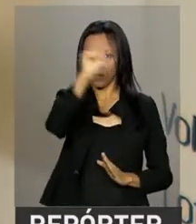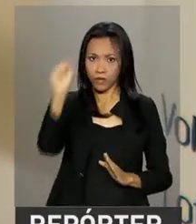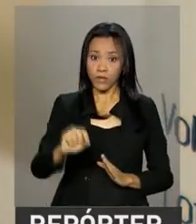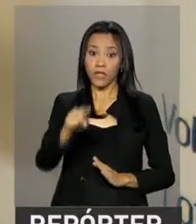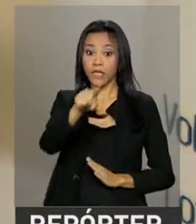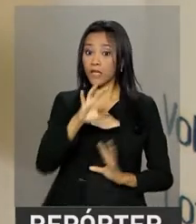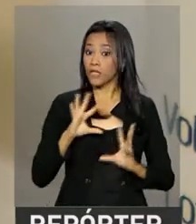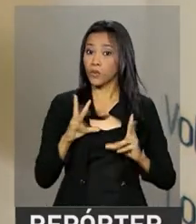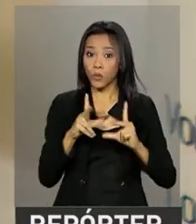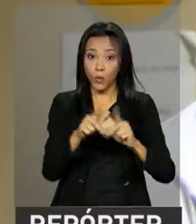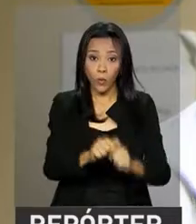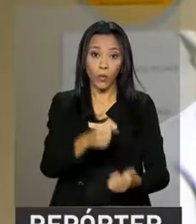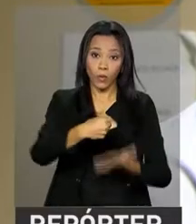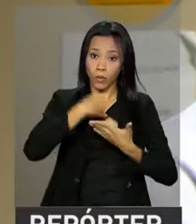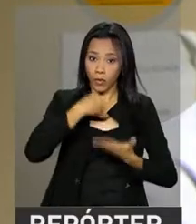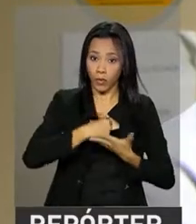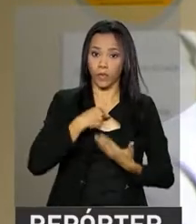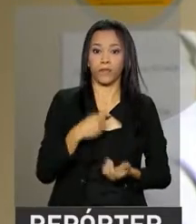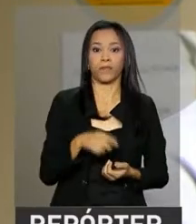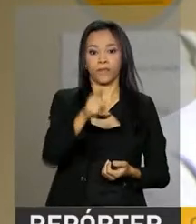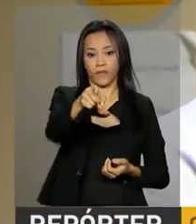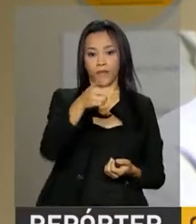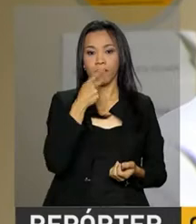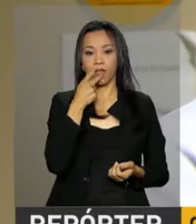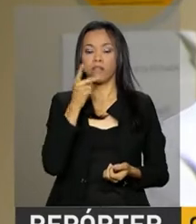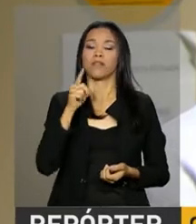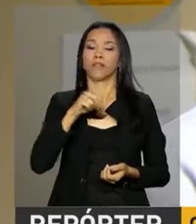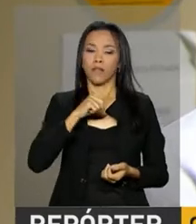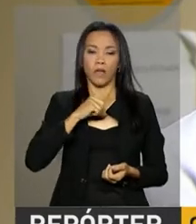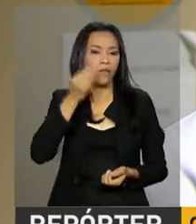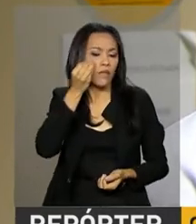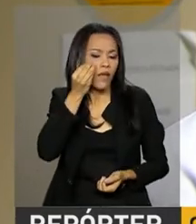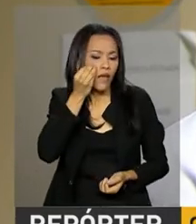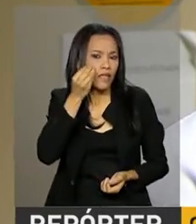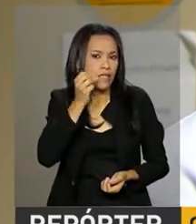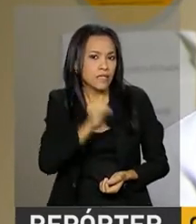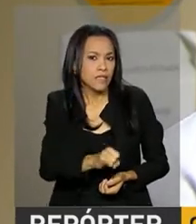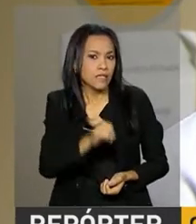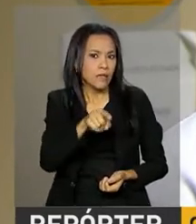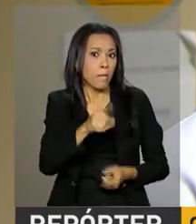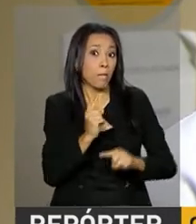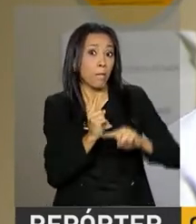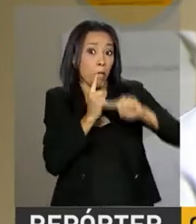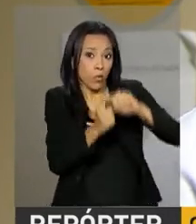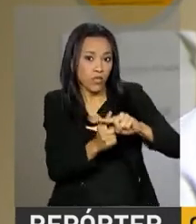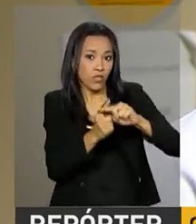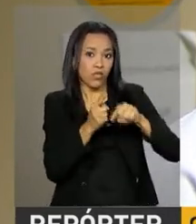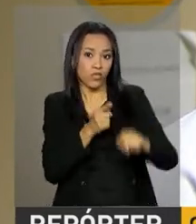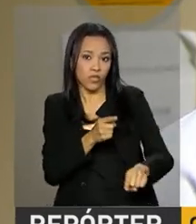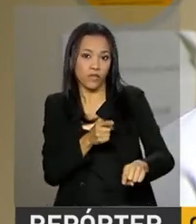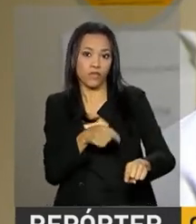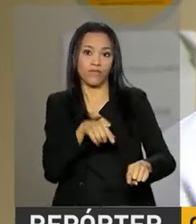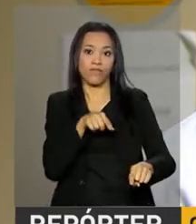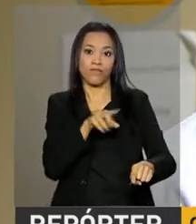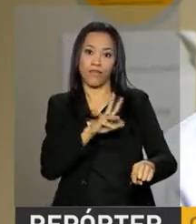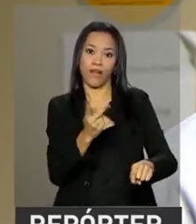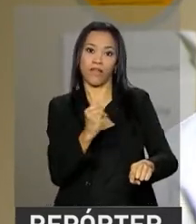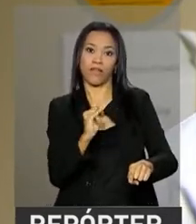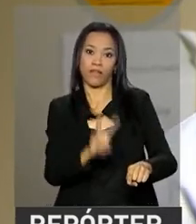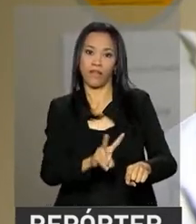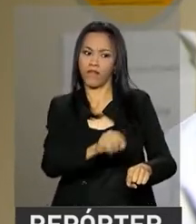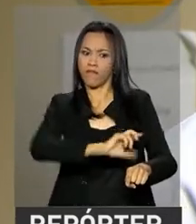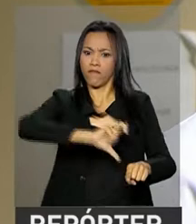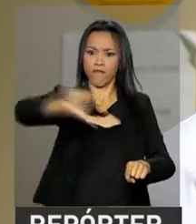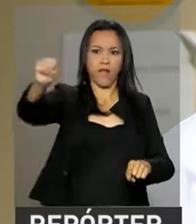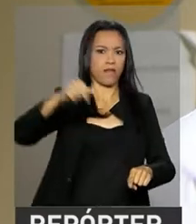toda a assistência ele faz o teste se o resultado do teste hiv deu positivo ele nunca é dispensado